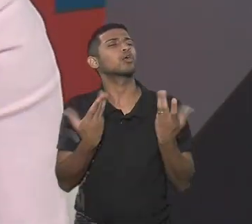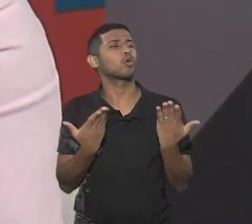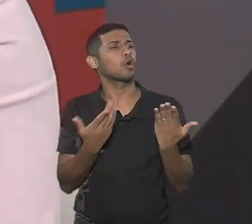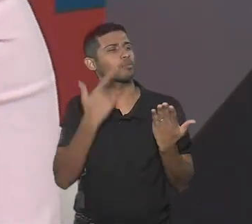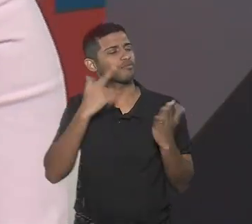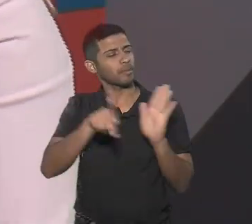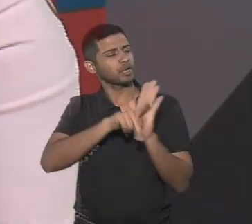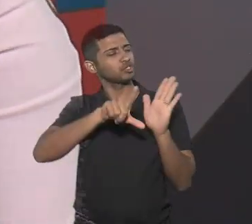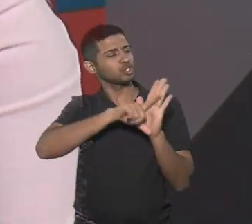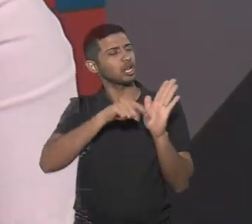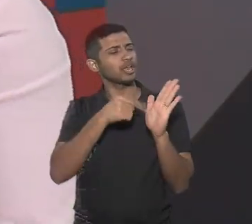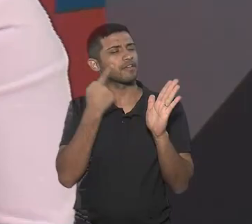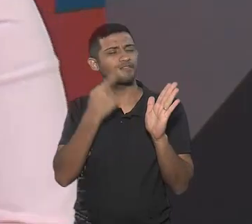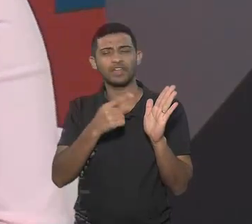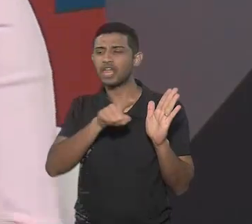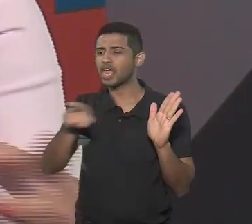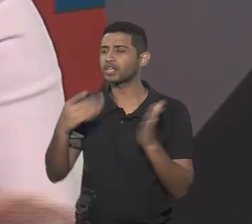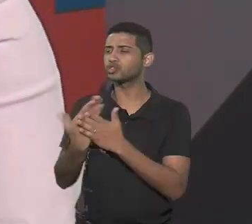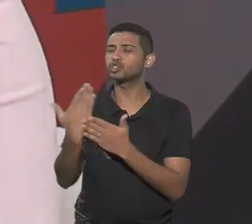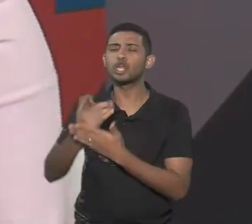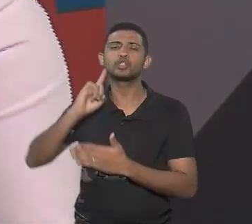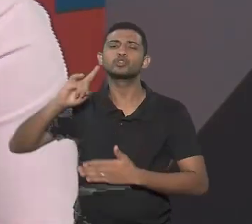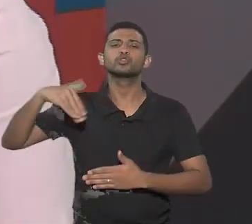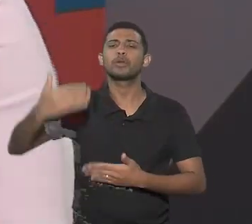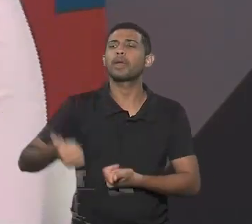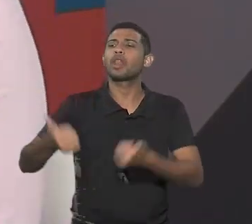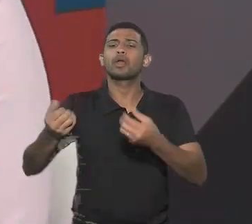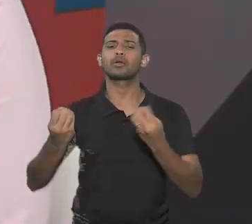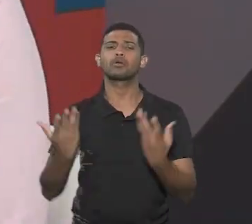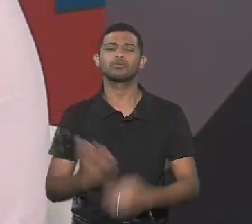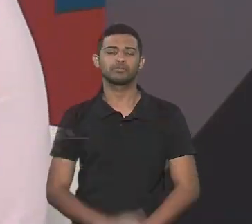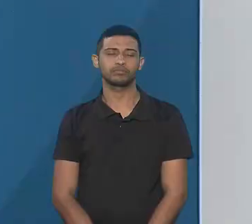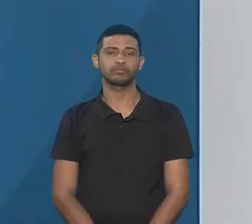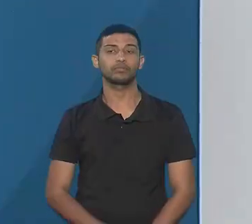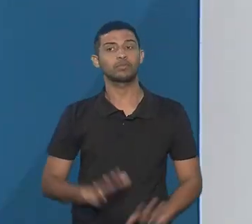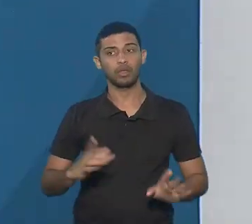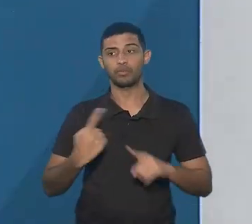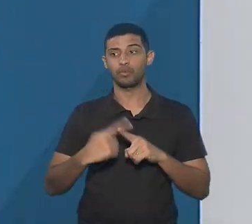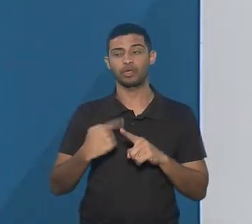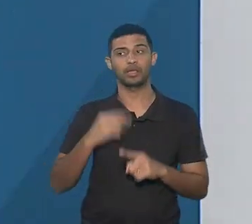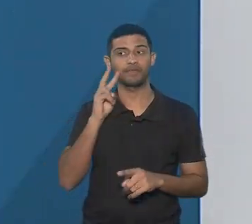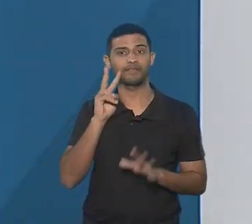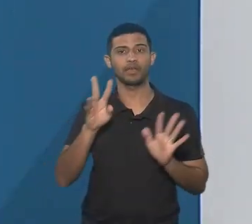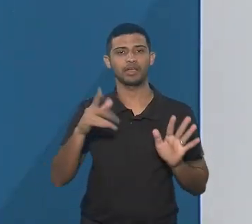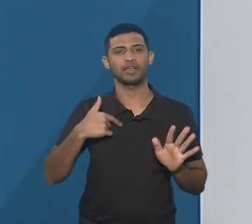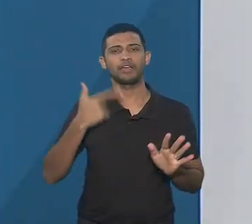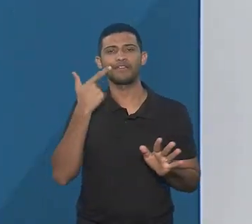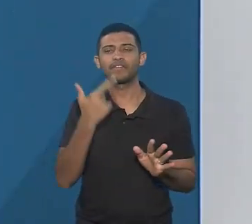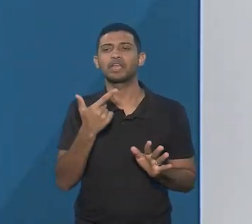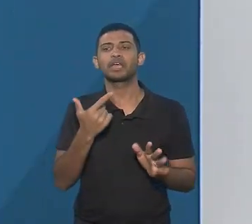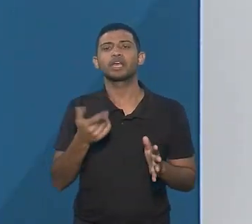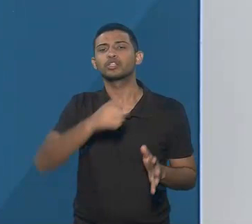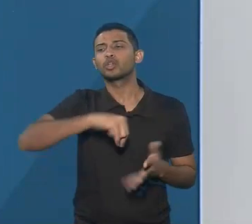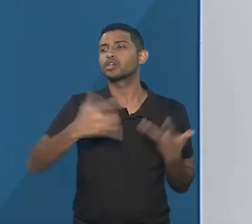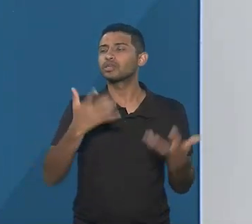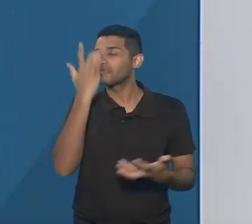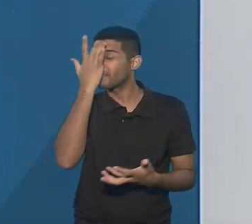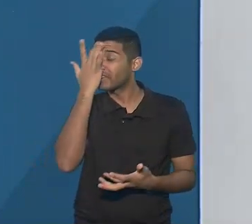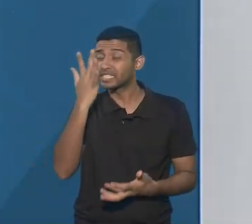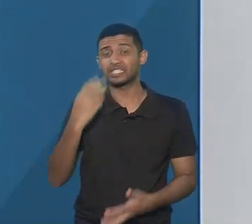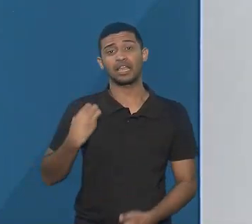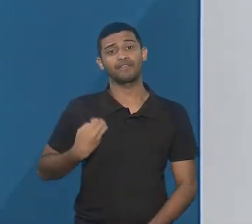esse processo, essa rotina, esse dia a dia dos estudantes? É porque, veja, a finalidade